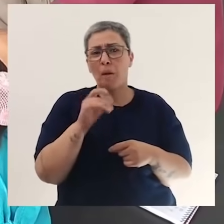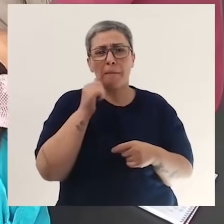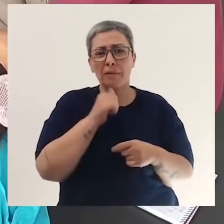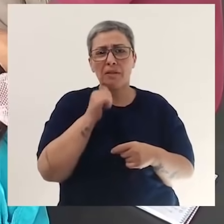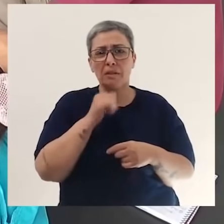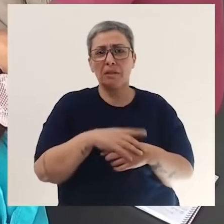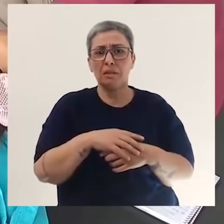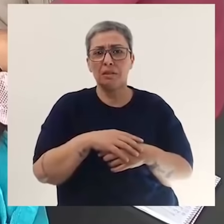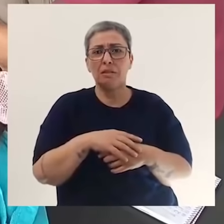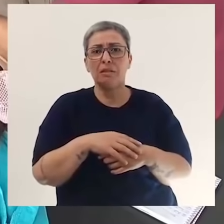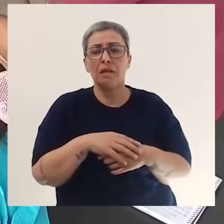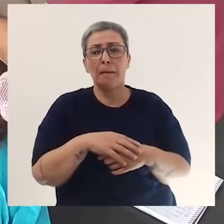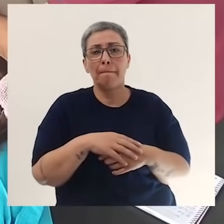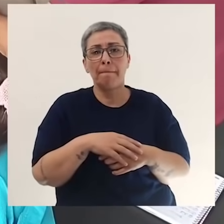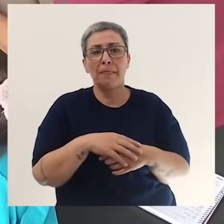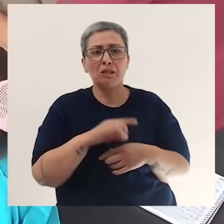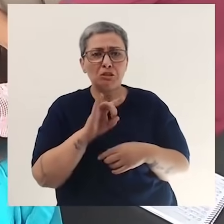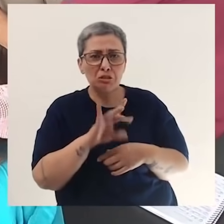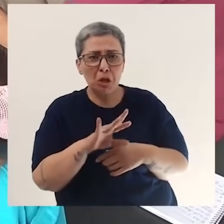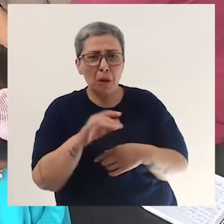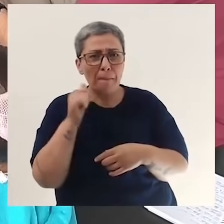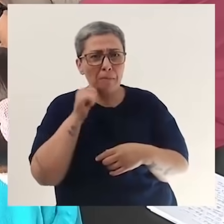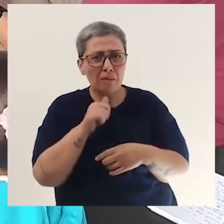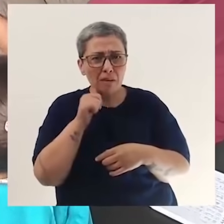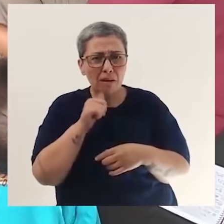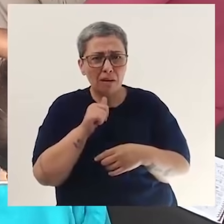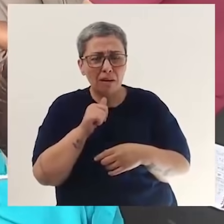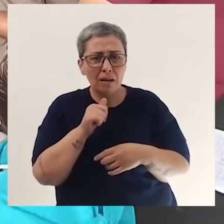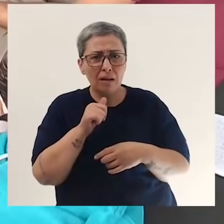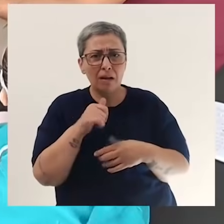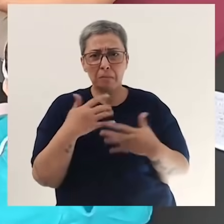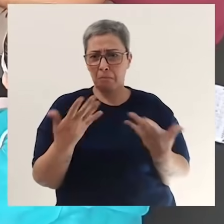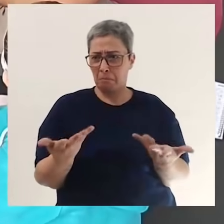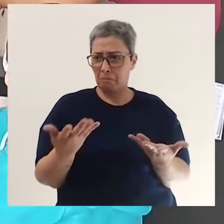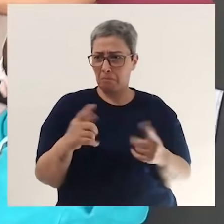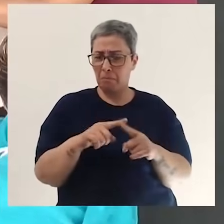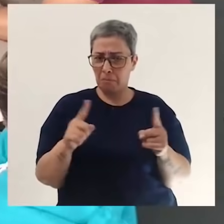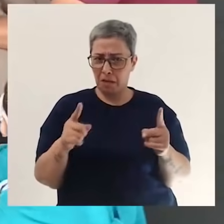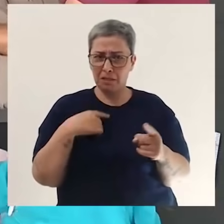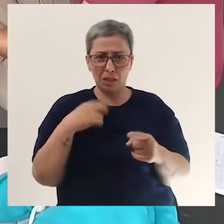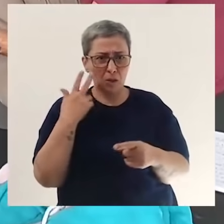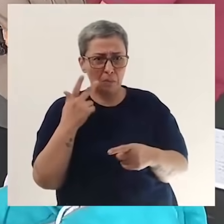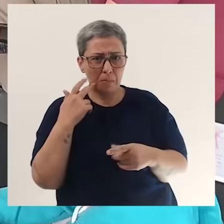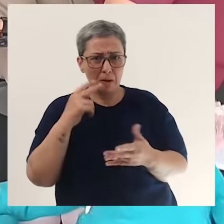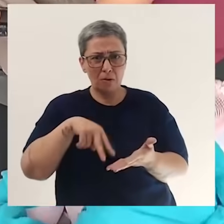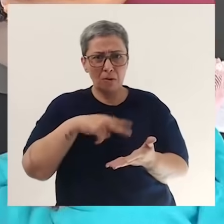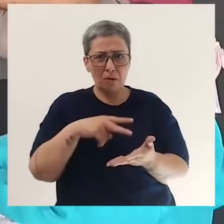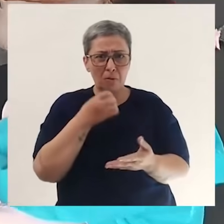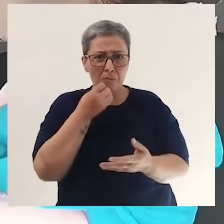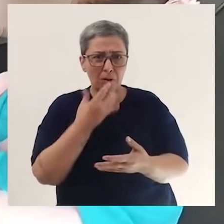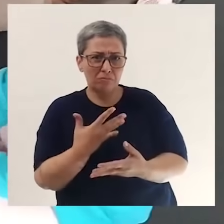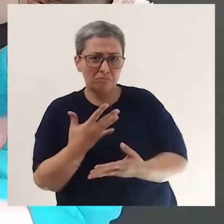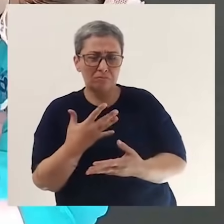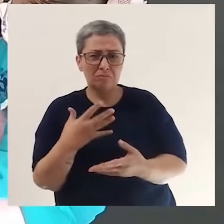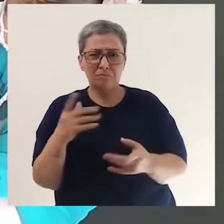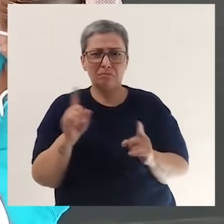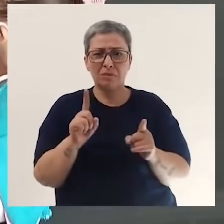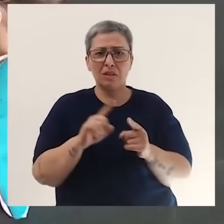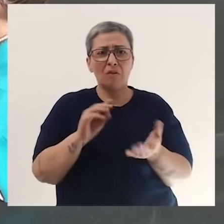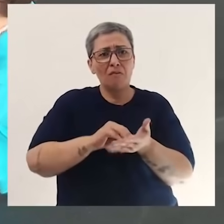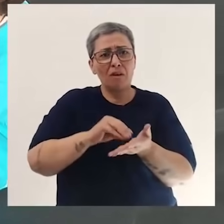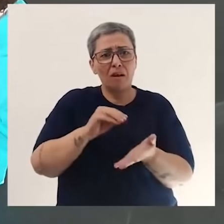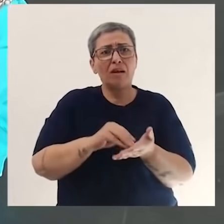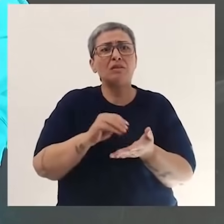sala? Só meninas. Só meninas? Mas é normal ter só menina no balé? Não, pode ter menino. Pode